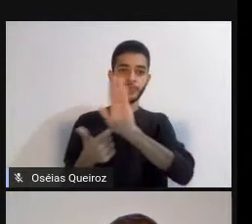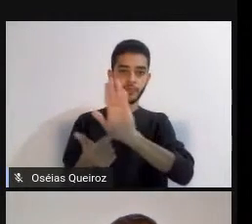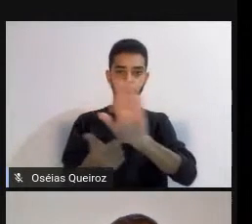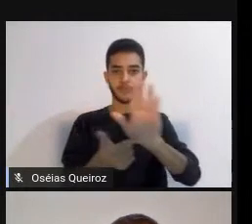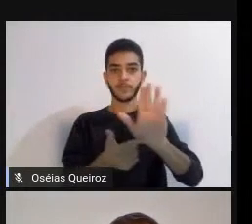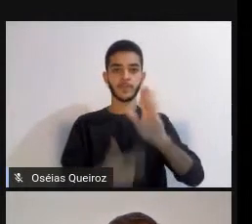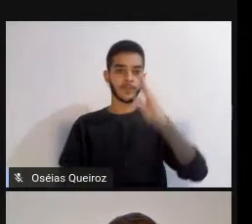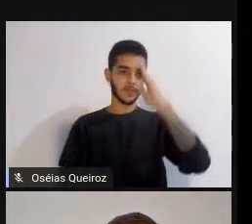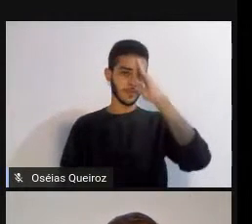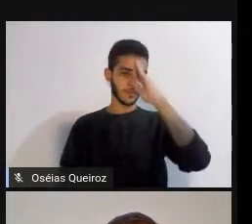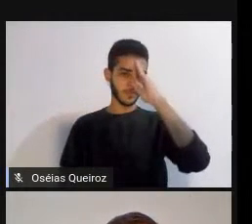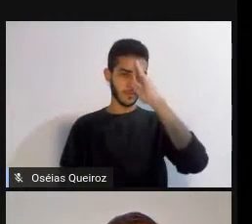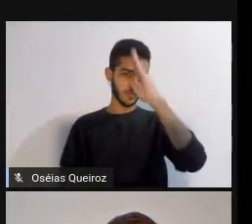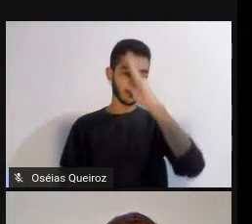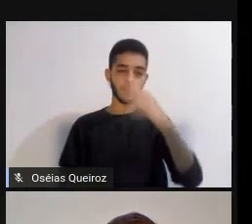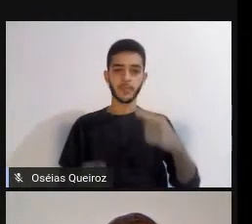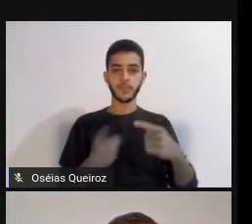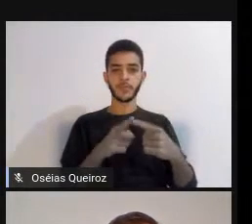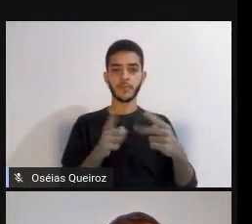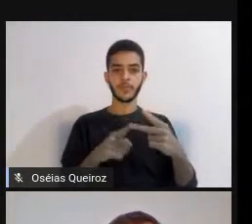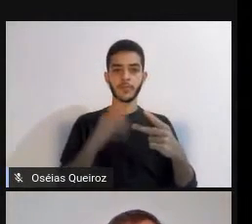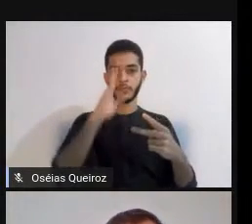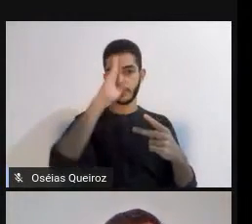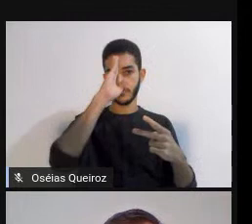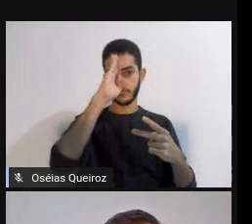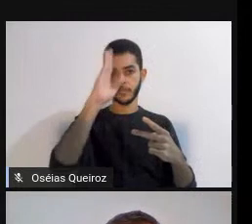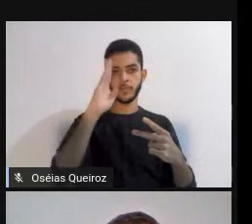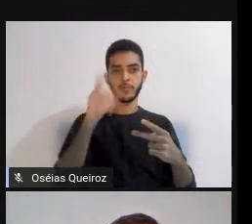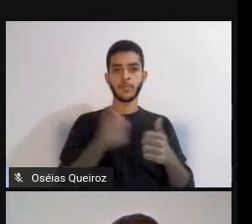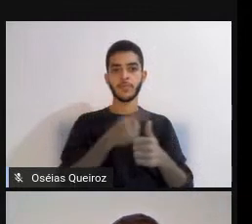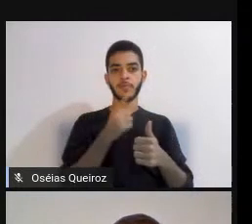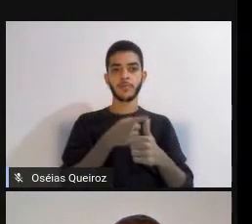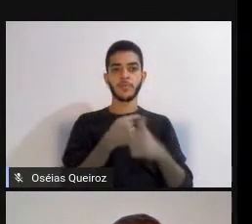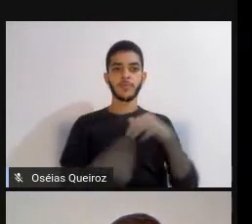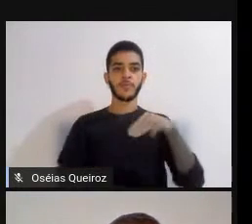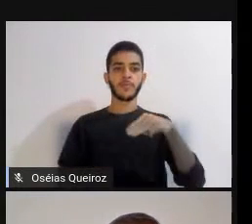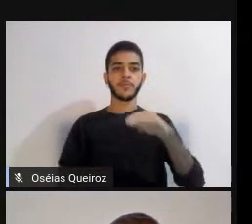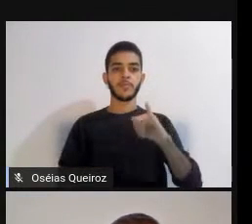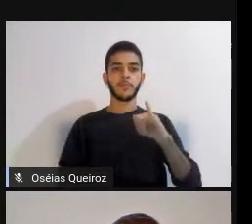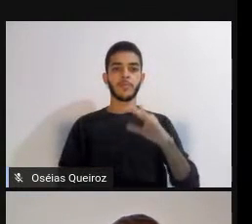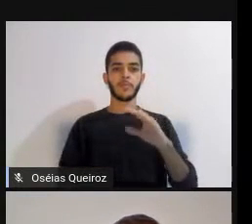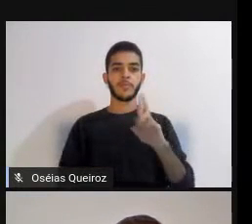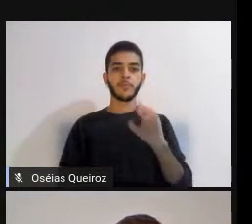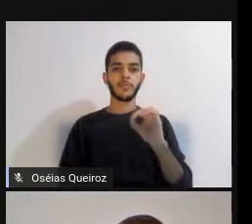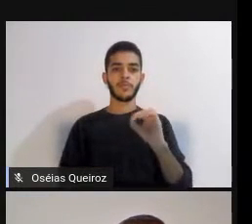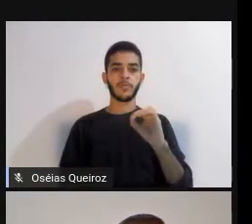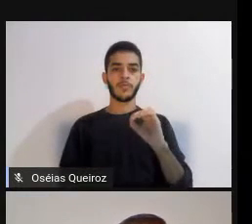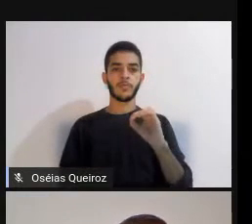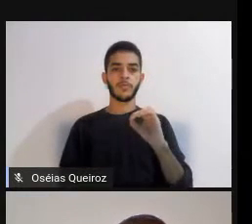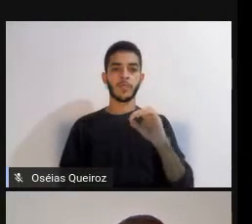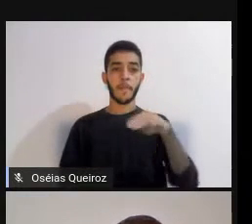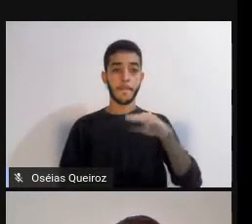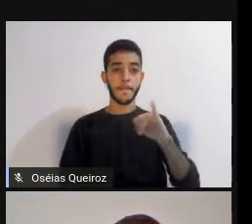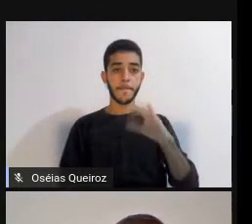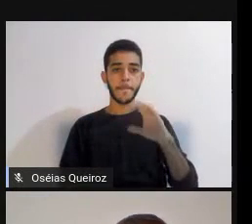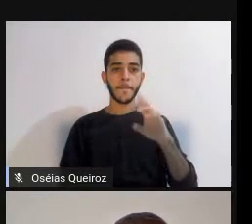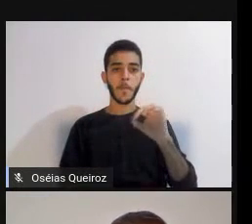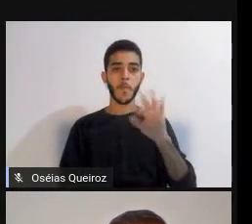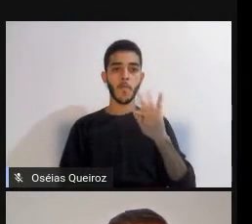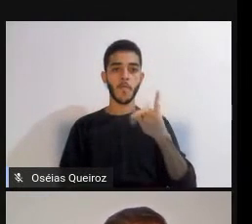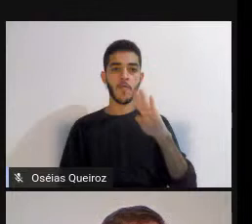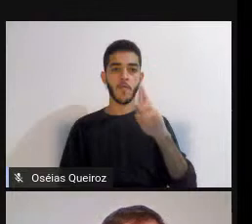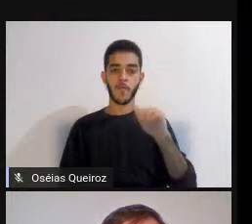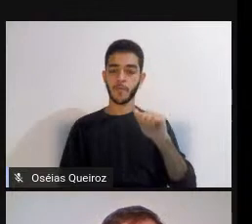em dois aspectos principalmente. O primeiro é a microfibra, que definitivamente ela é o microplástico